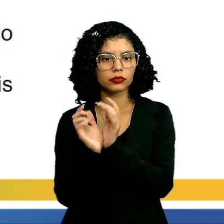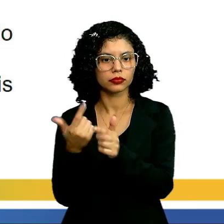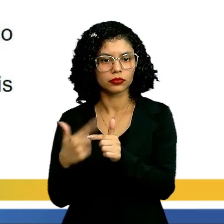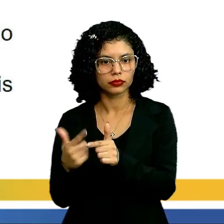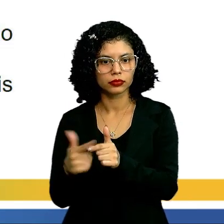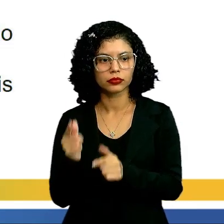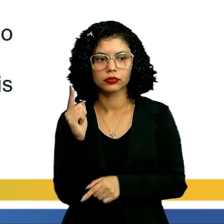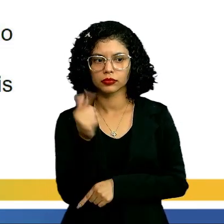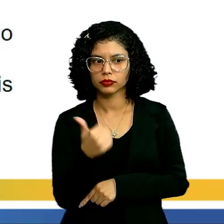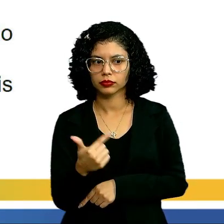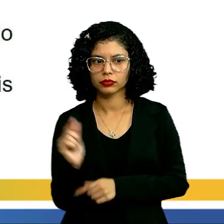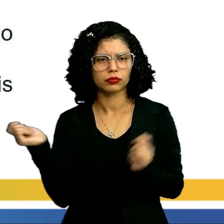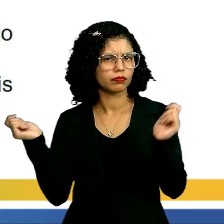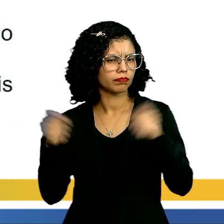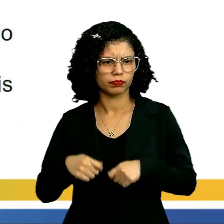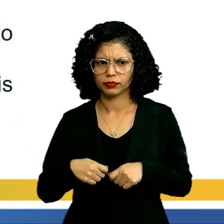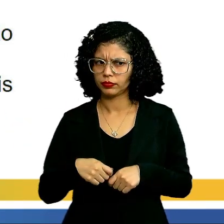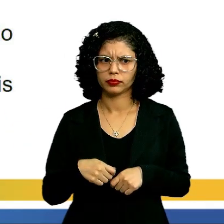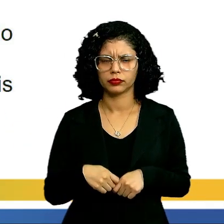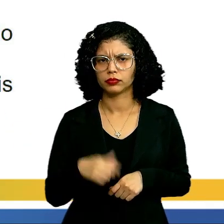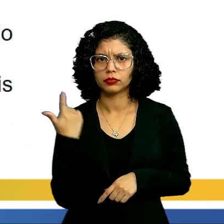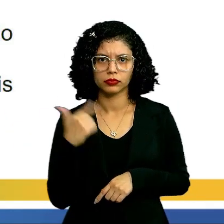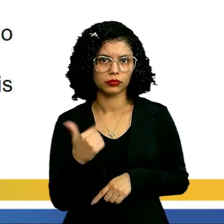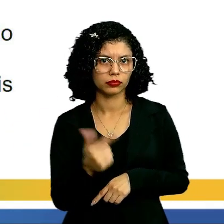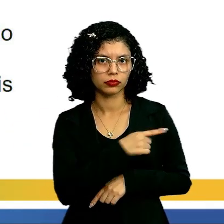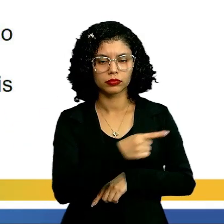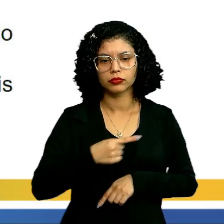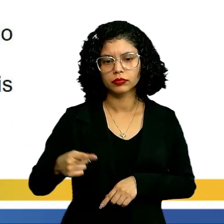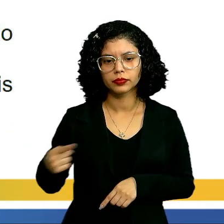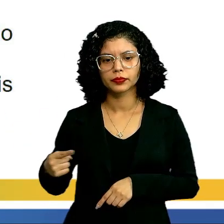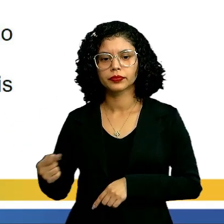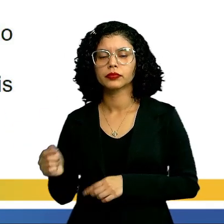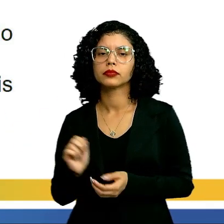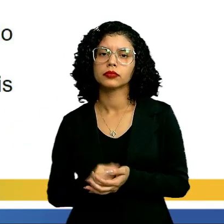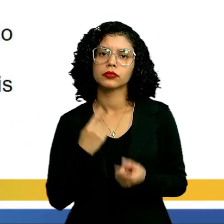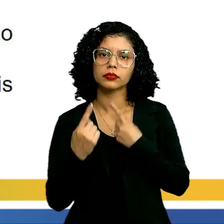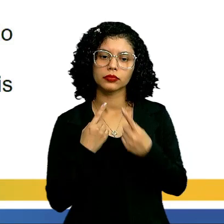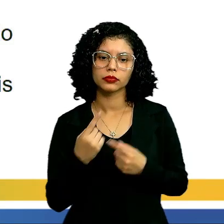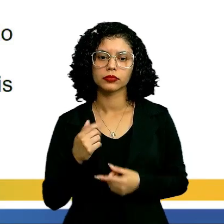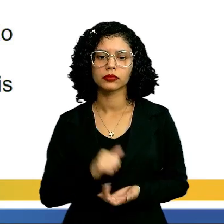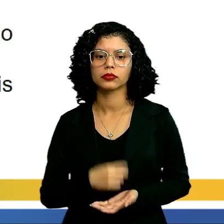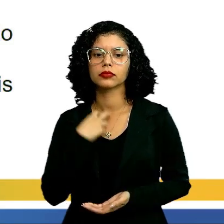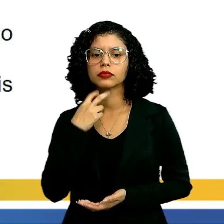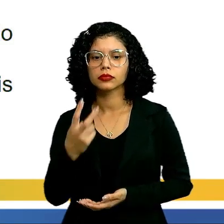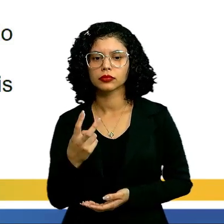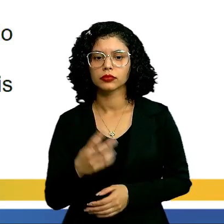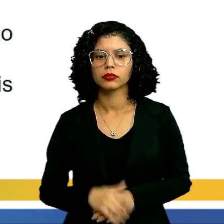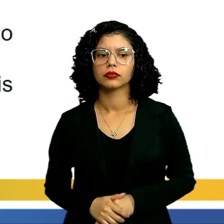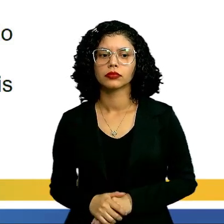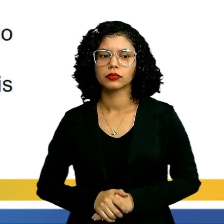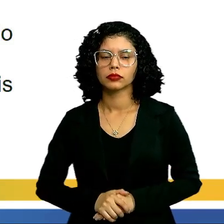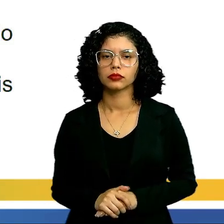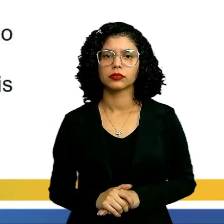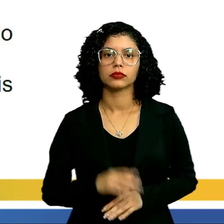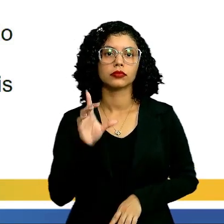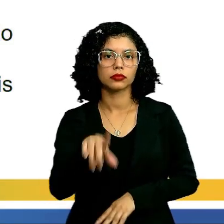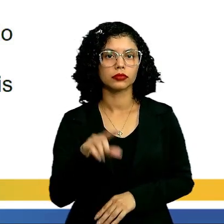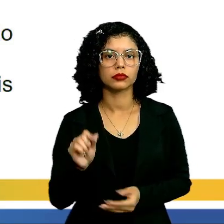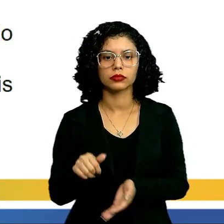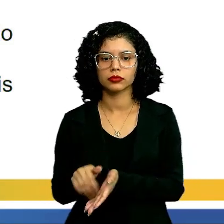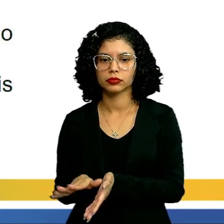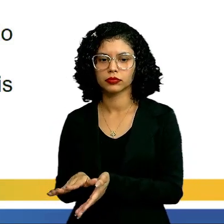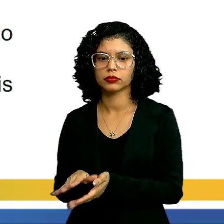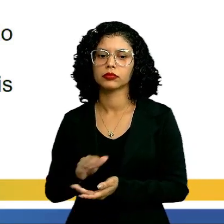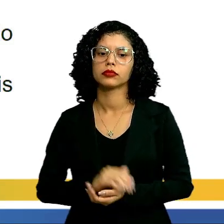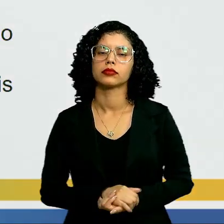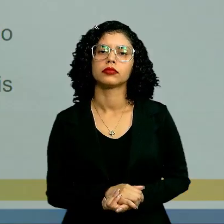se lesiona o cérebro, não é mais possível que haja vocalização nos ratos. Essa também é daquelas alternativas que a gente descarta